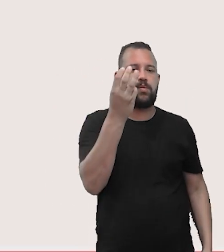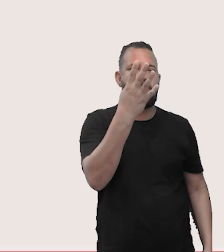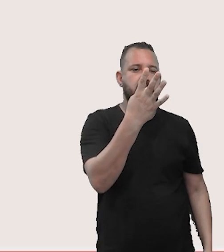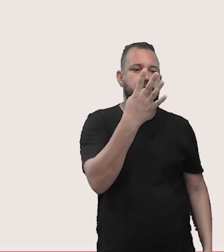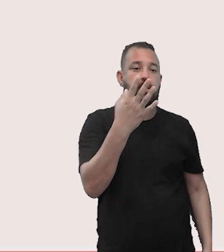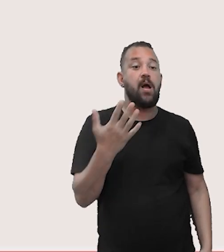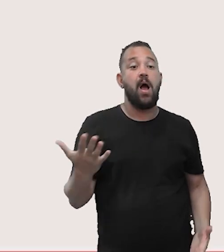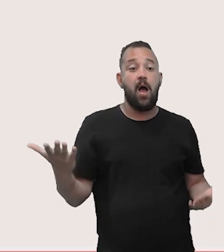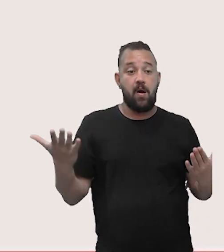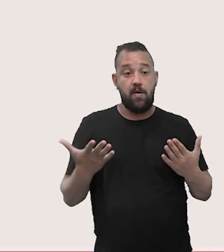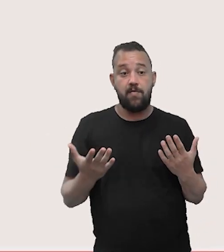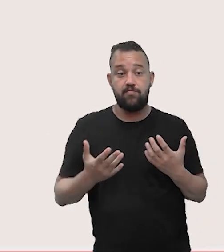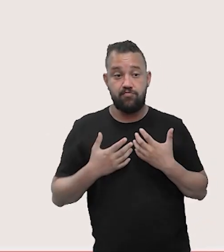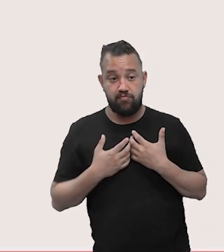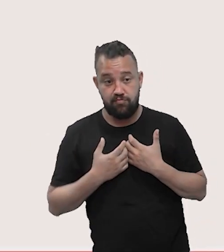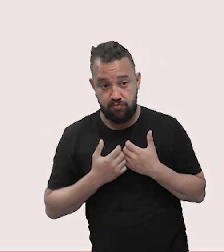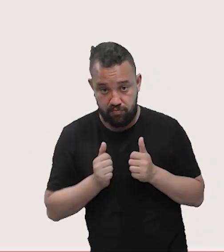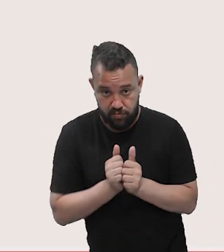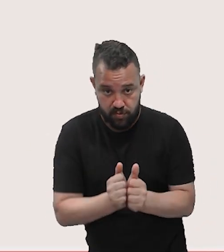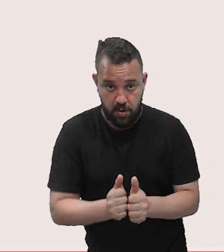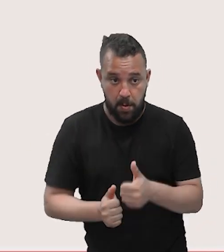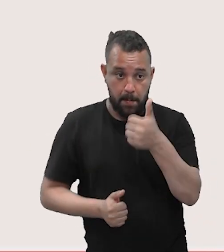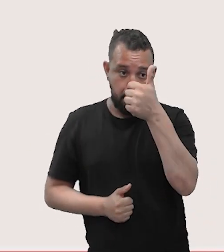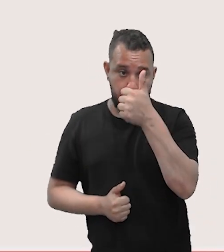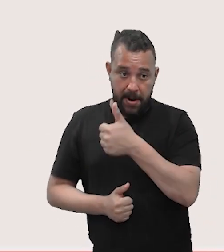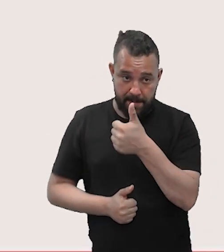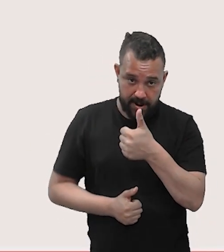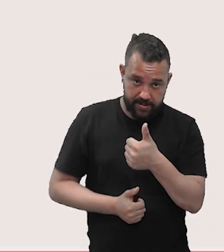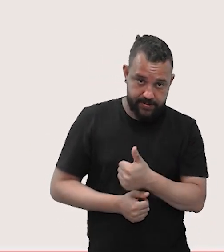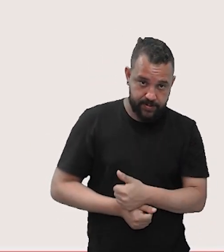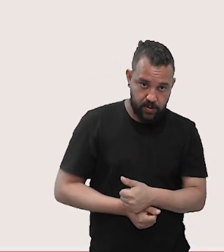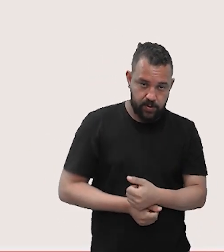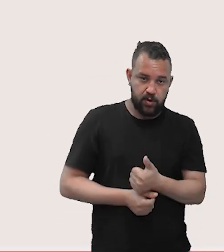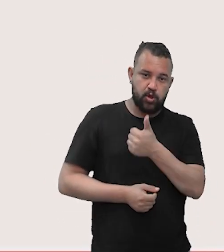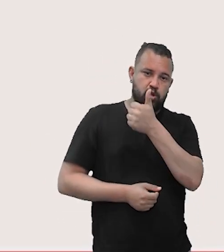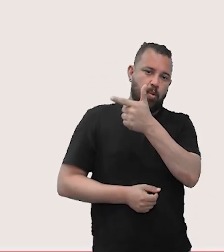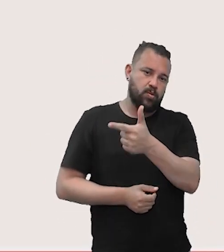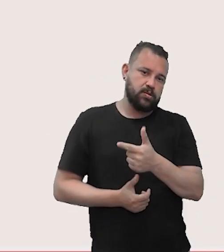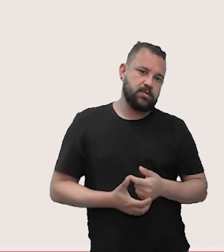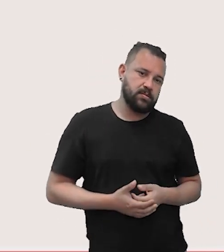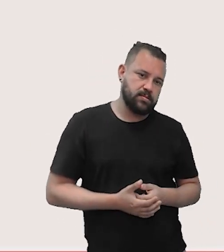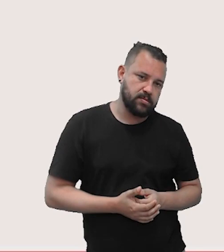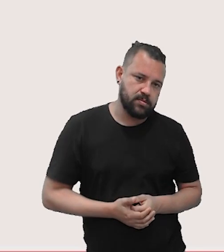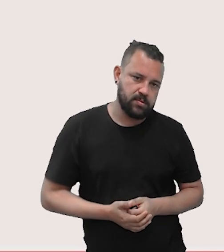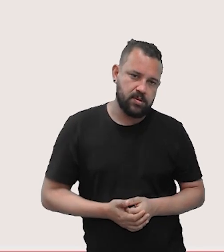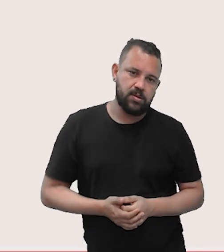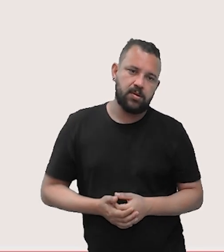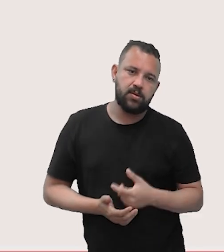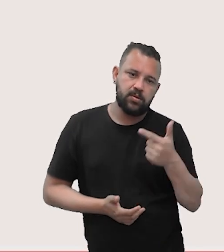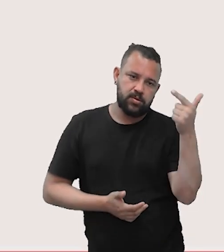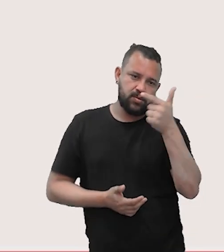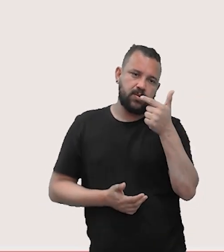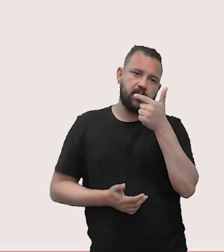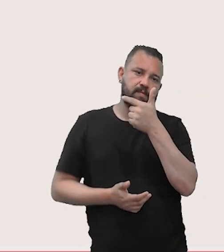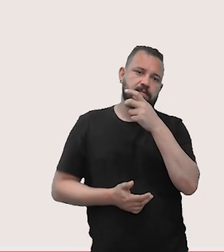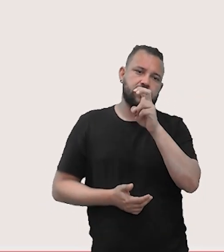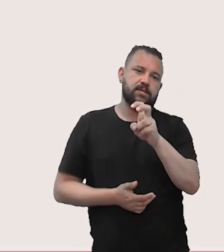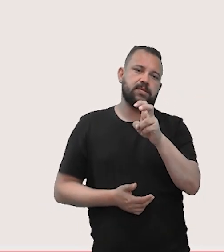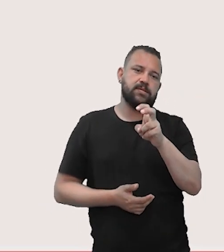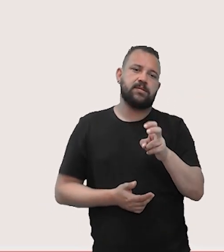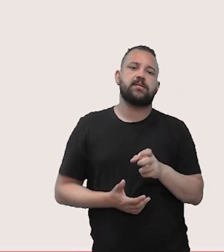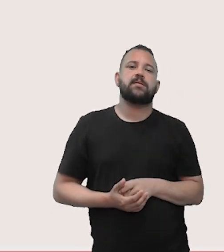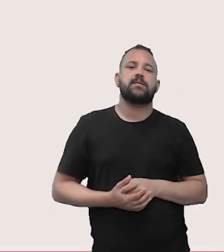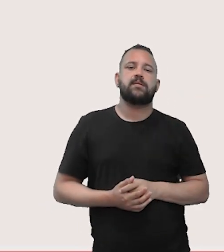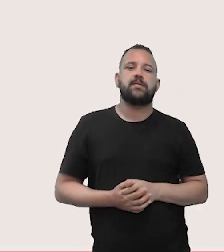meu povo. No primeiro jogo, o jogador 1 fez 12 pontos. No segundo jogo, ele fez